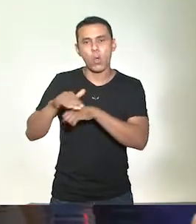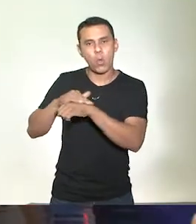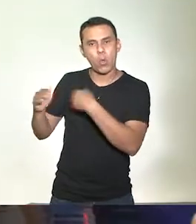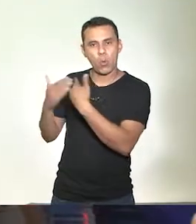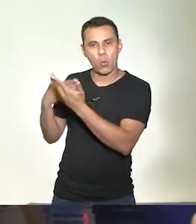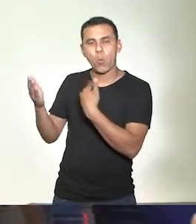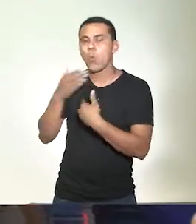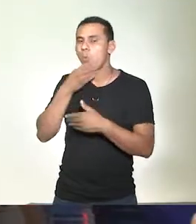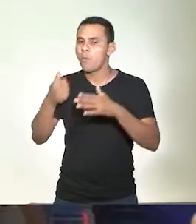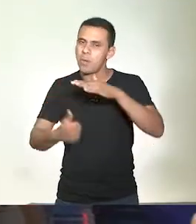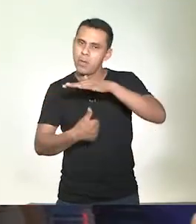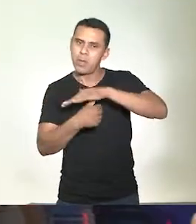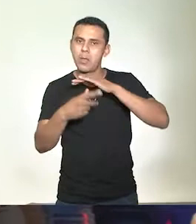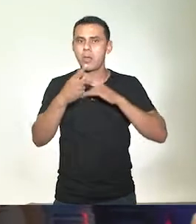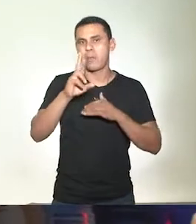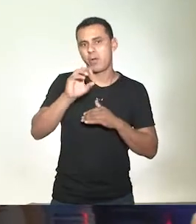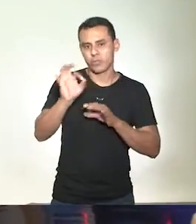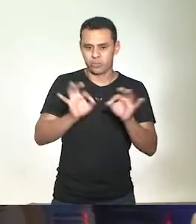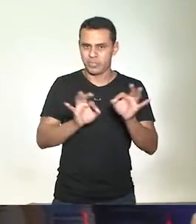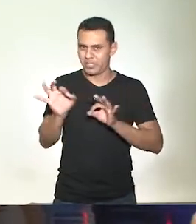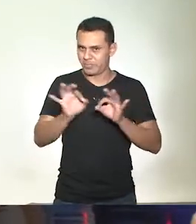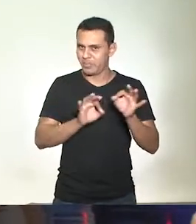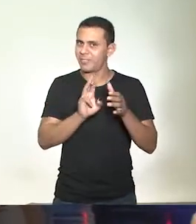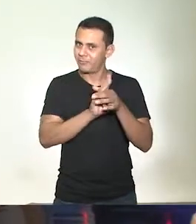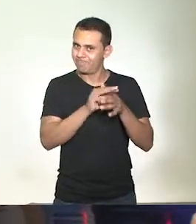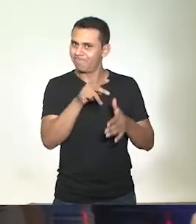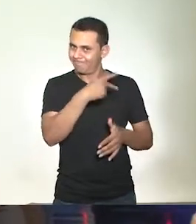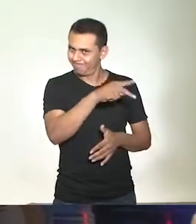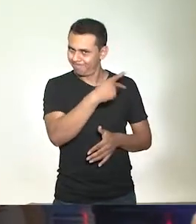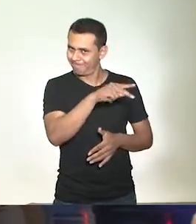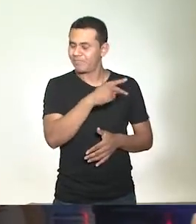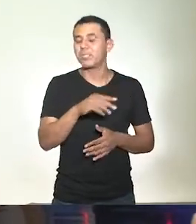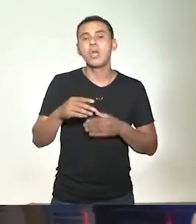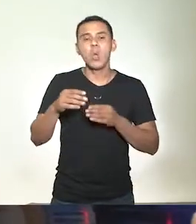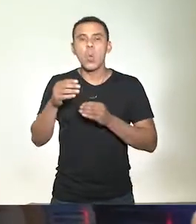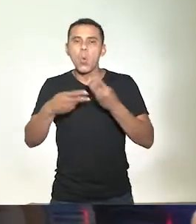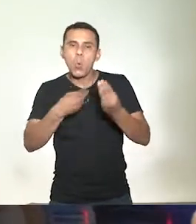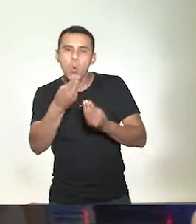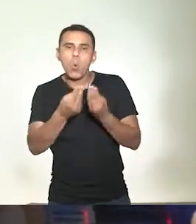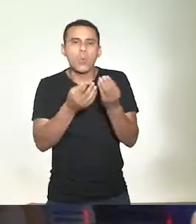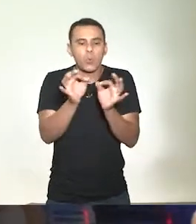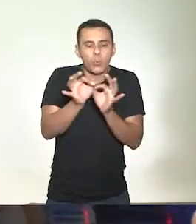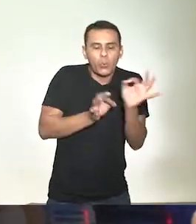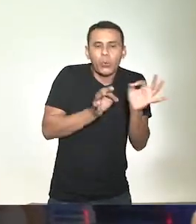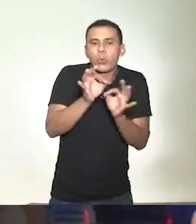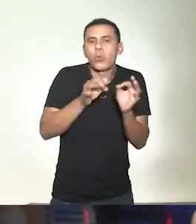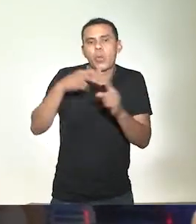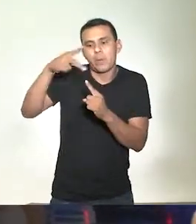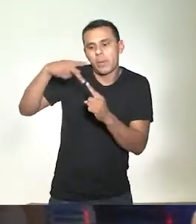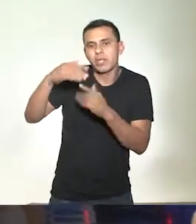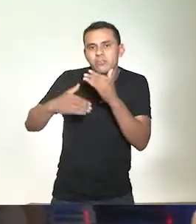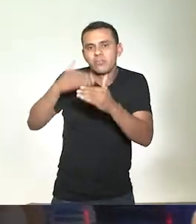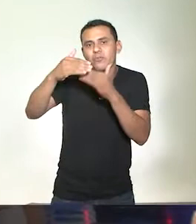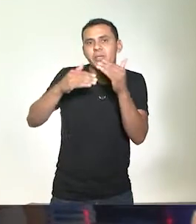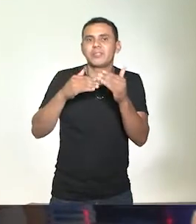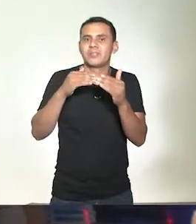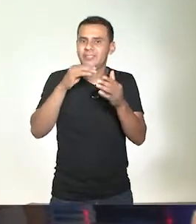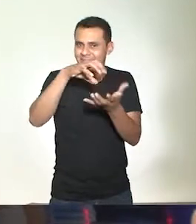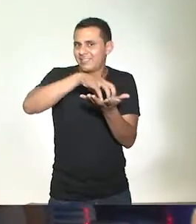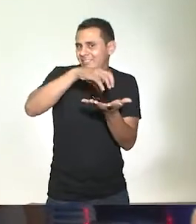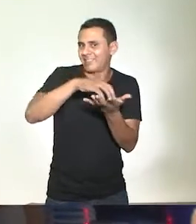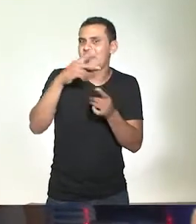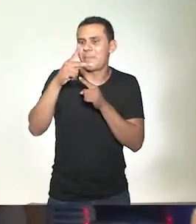assunto é gestão e nós estamos conversando com pró-reitor de planejamento da Universidade Federal de Roraima sobre a construção do plano de desenvolvimento